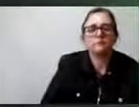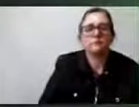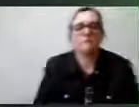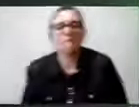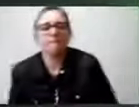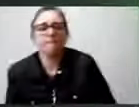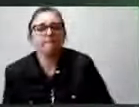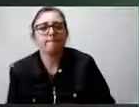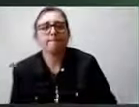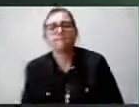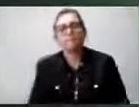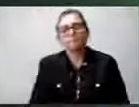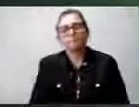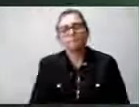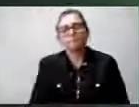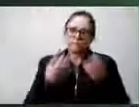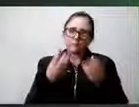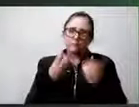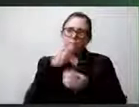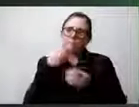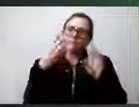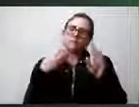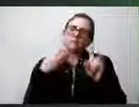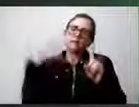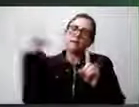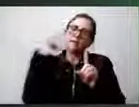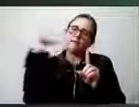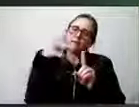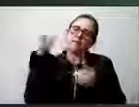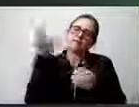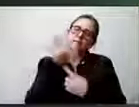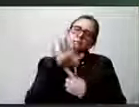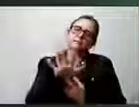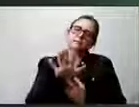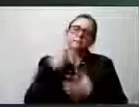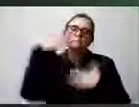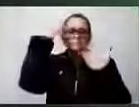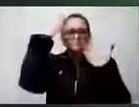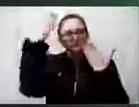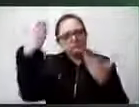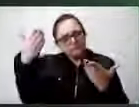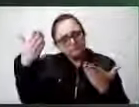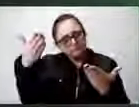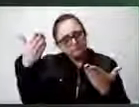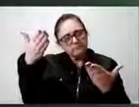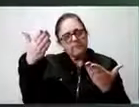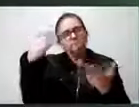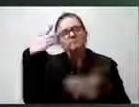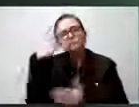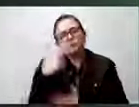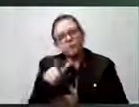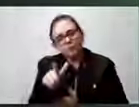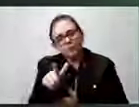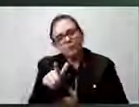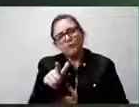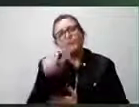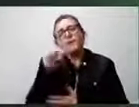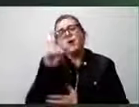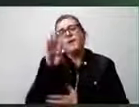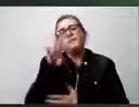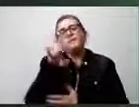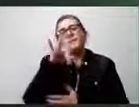Muito bem, aqui estão as referências desta apresentação. Eu quero agradecer de novo a Abrafito pela